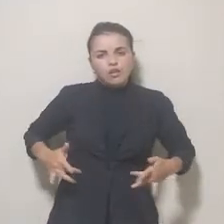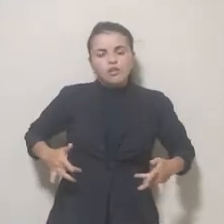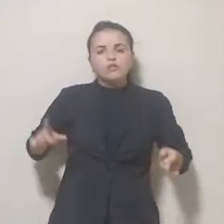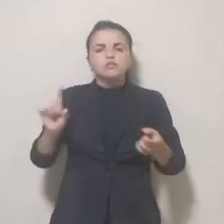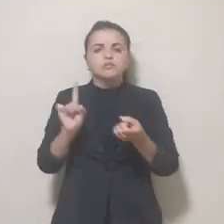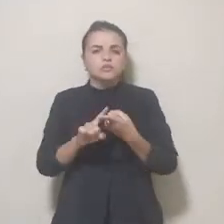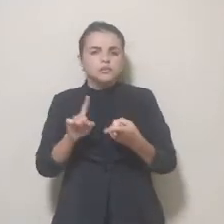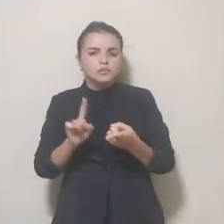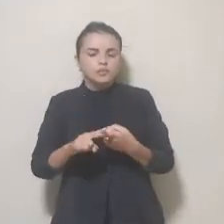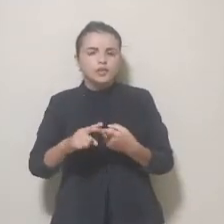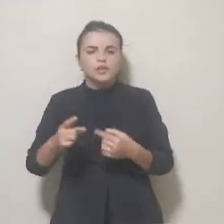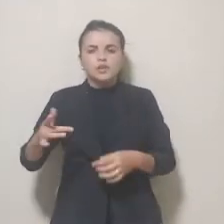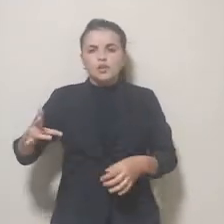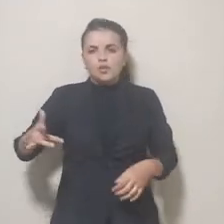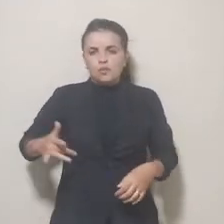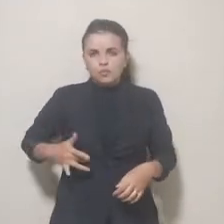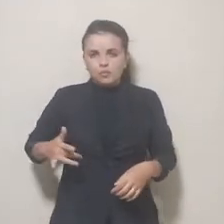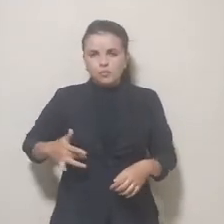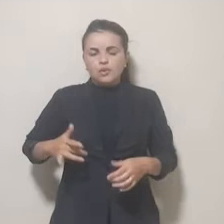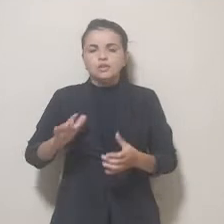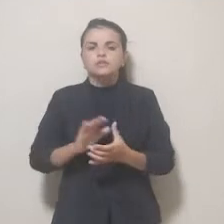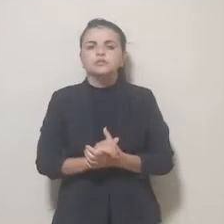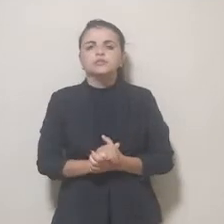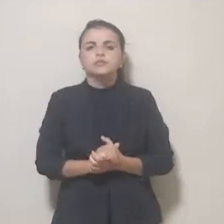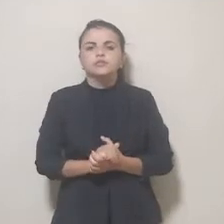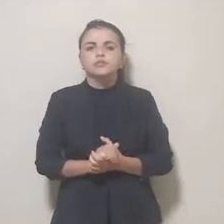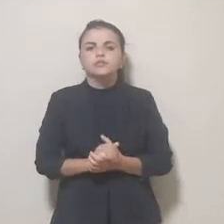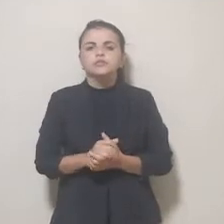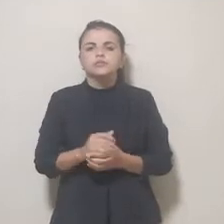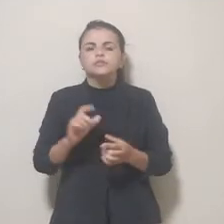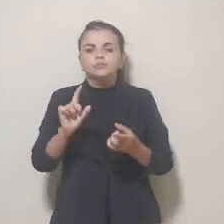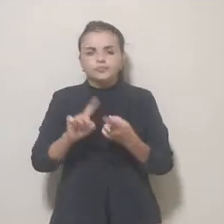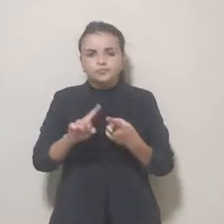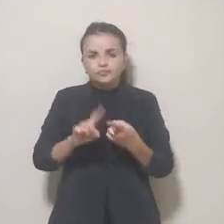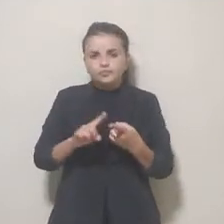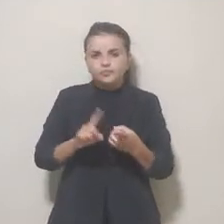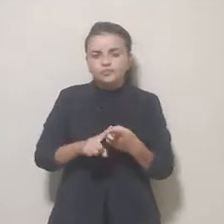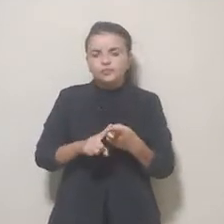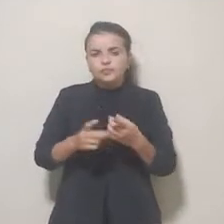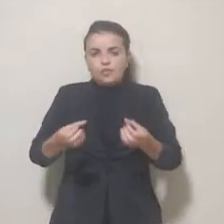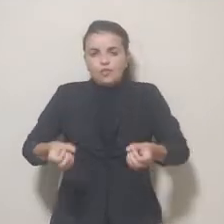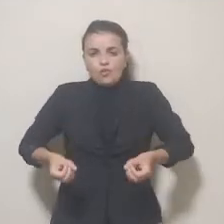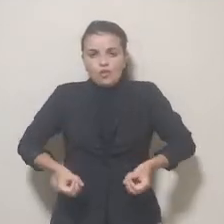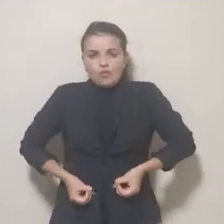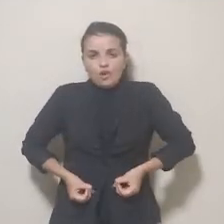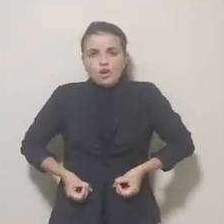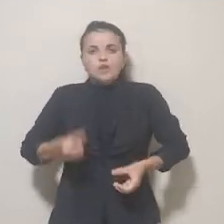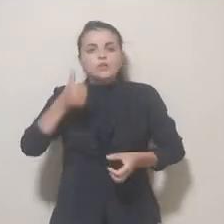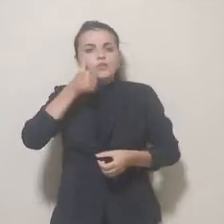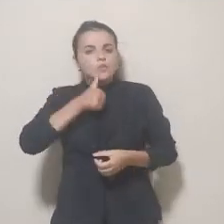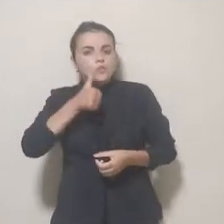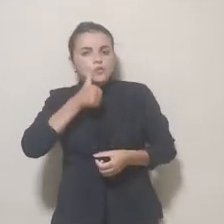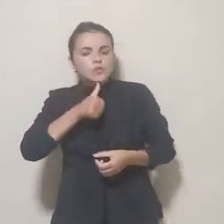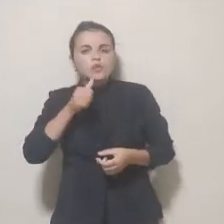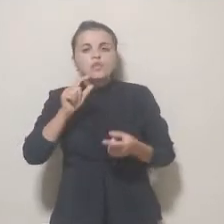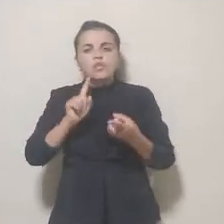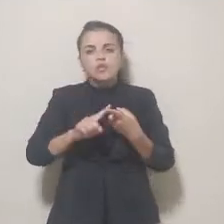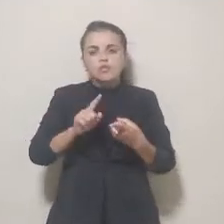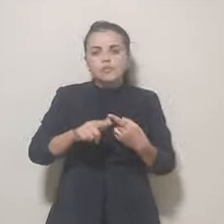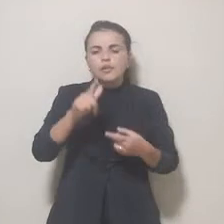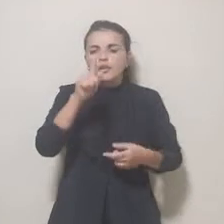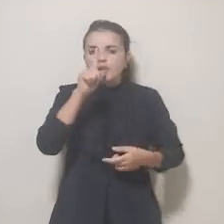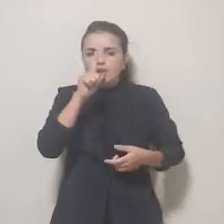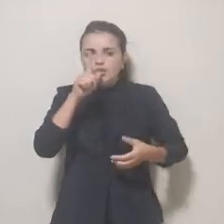pâncreas, e a gente tem os órgãos genitais, no caso a gente tem aqui os ovários nas mulheres e os testículos nos